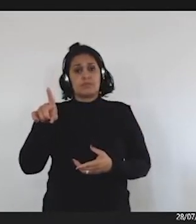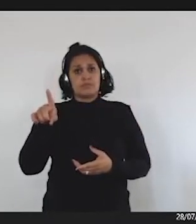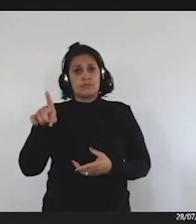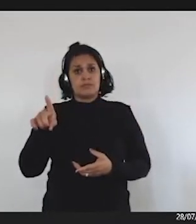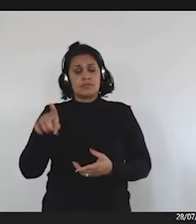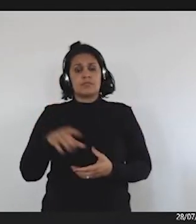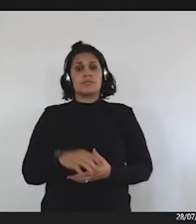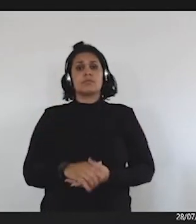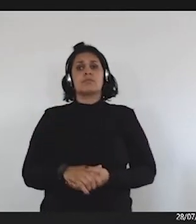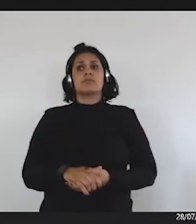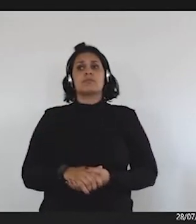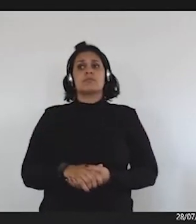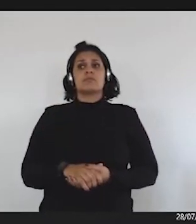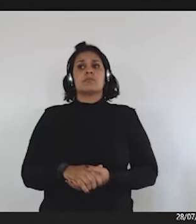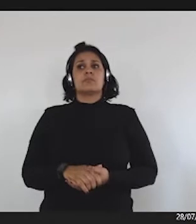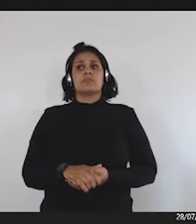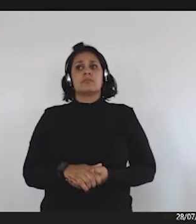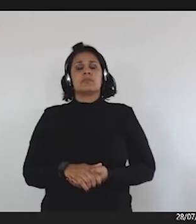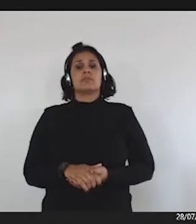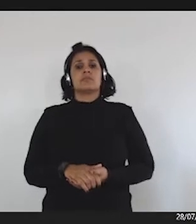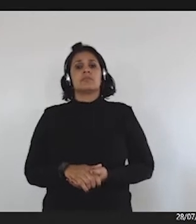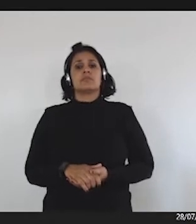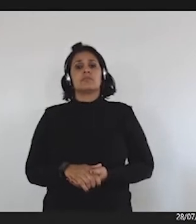da sociedade mais viva,